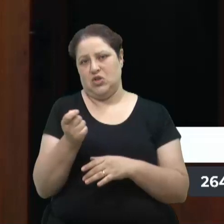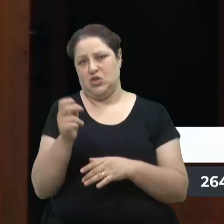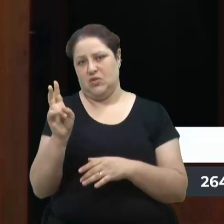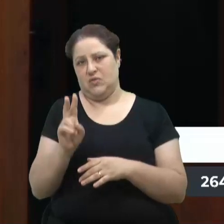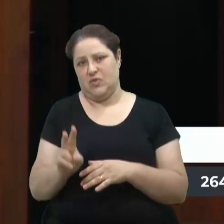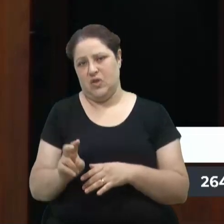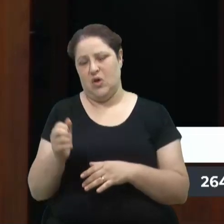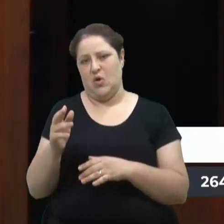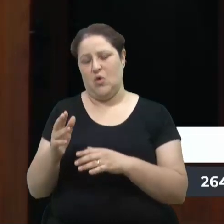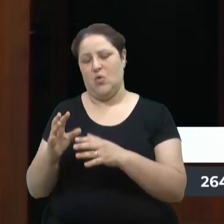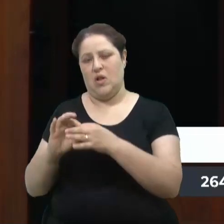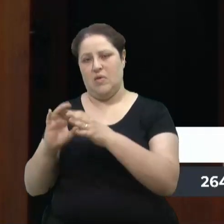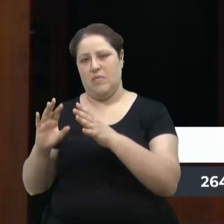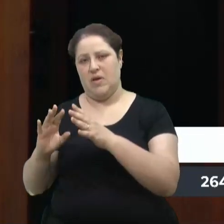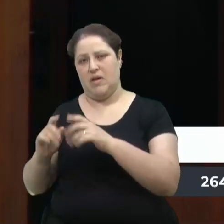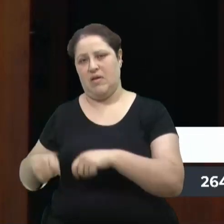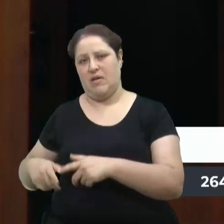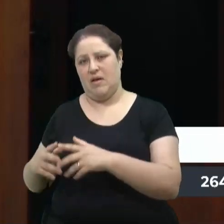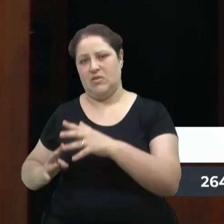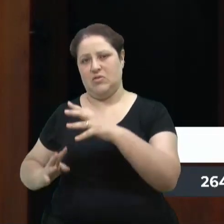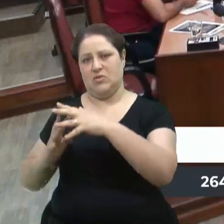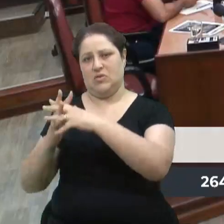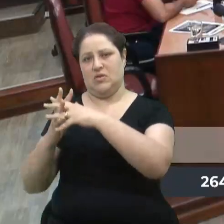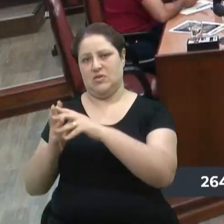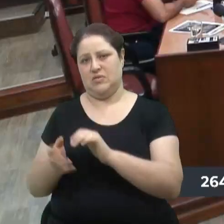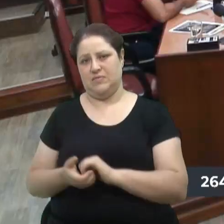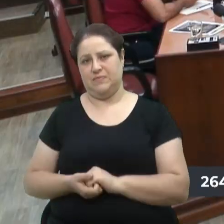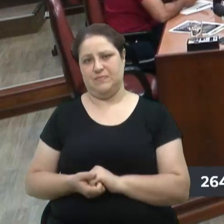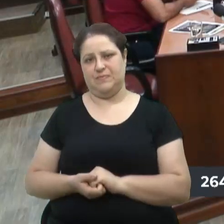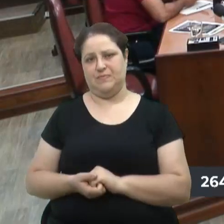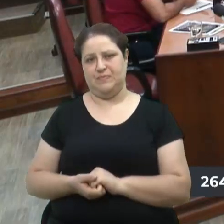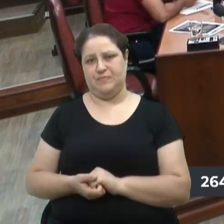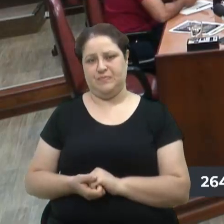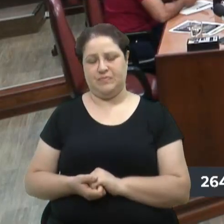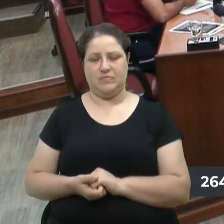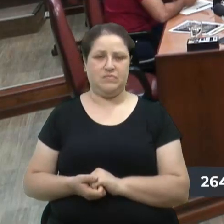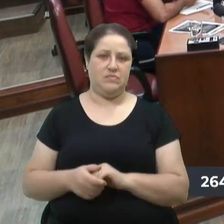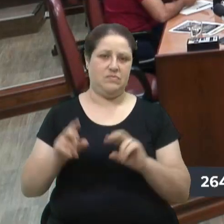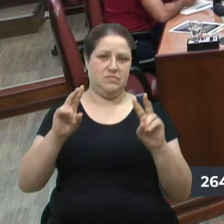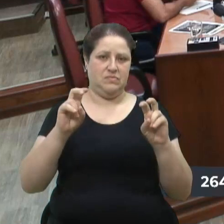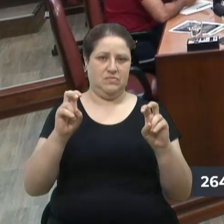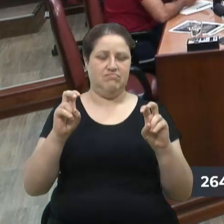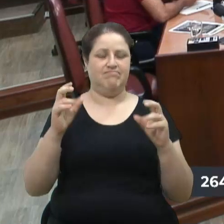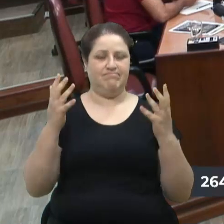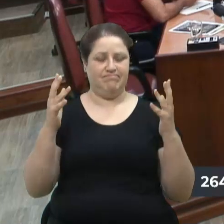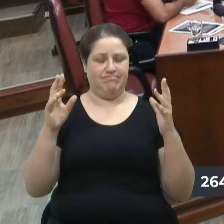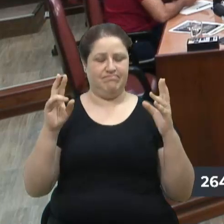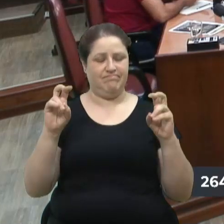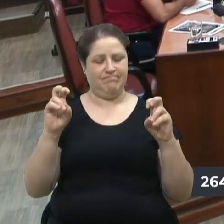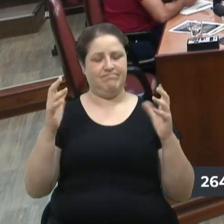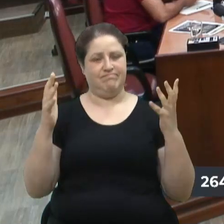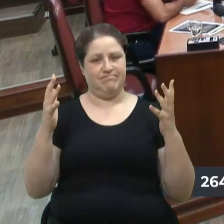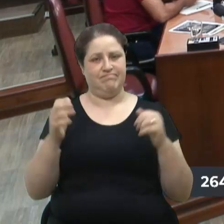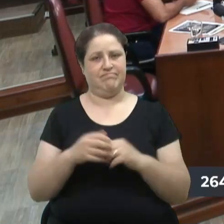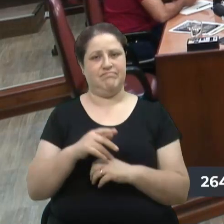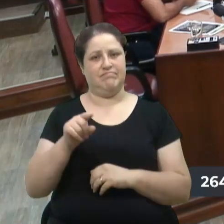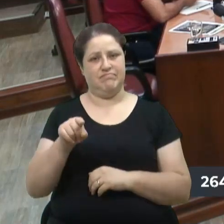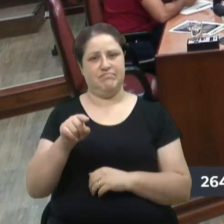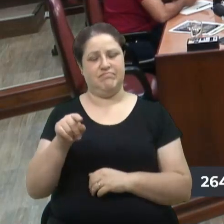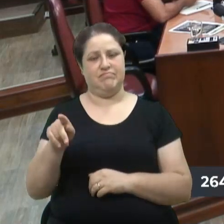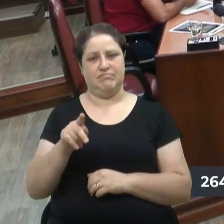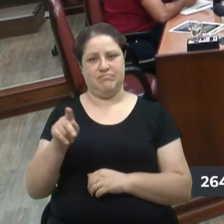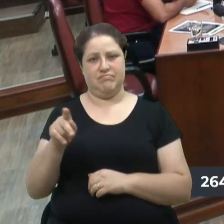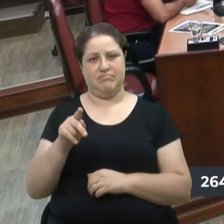acertar a economia. Vereador Schalco. Parabéns pelo tema, vereador Zanquim. O senhor, como um professor de economia,